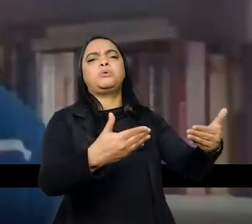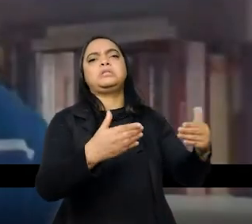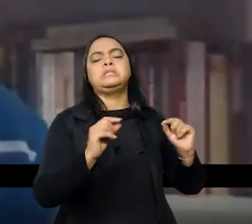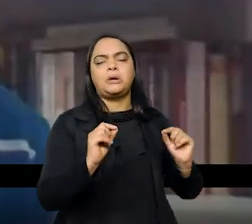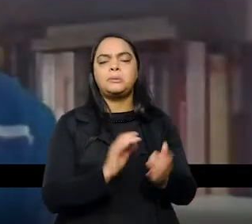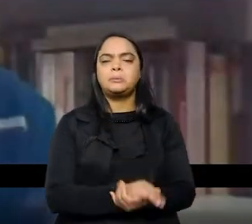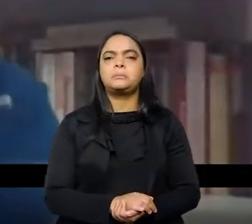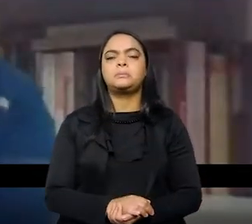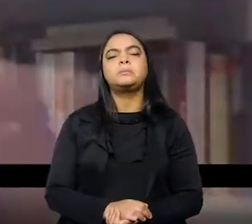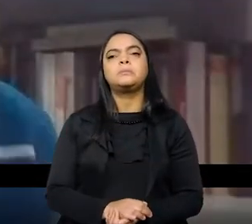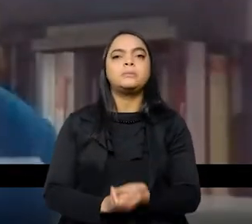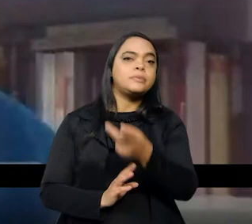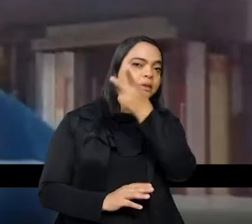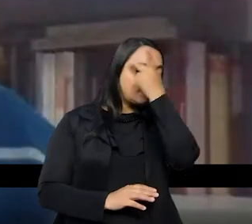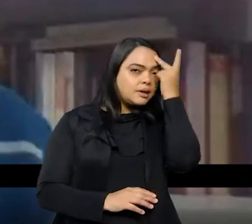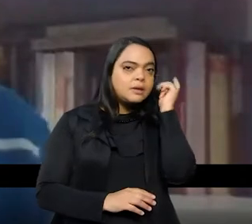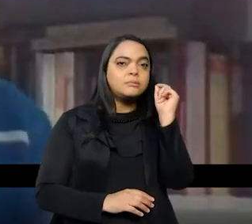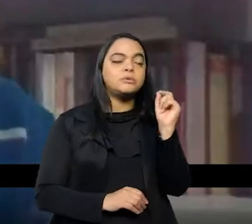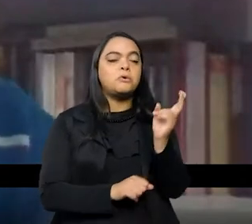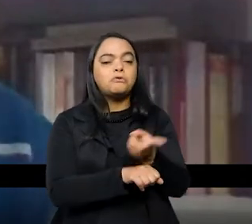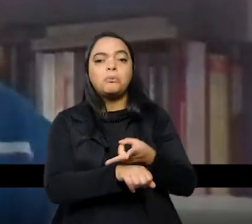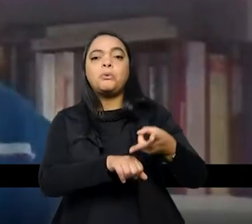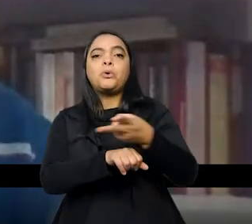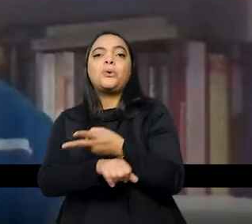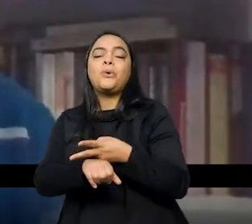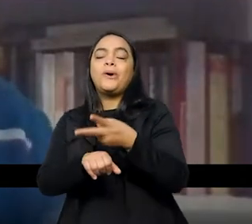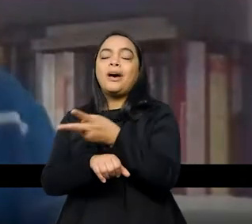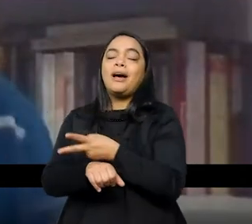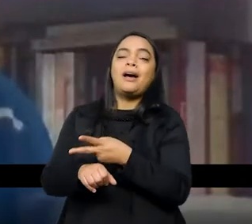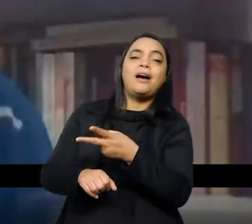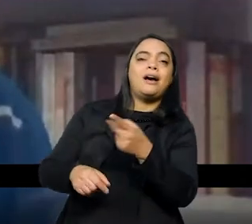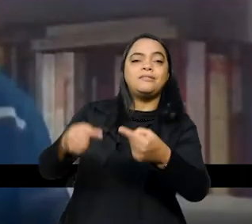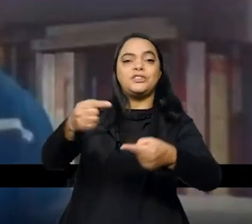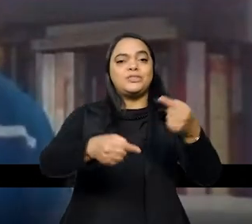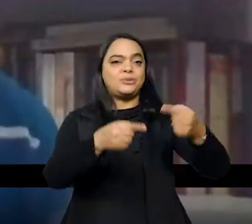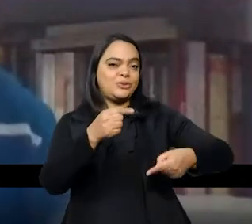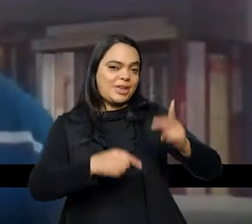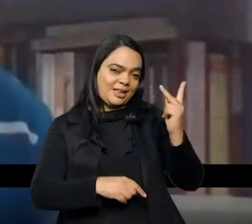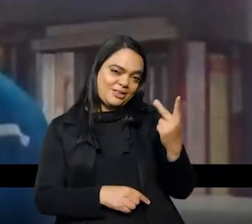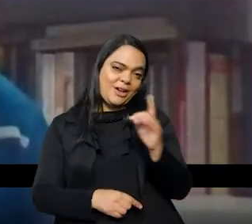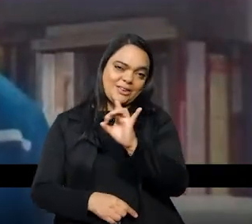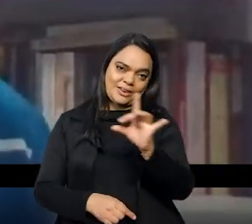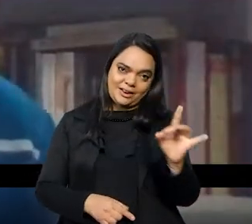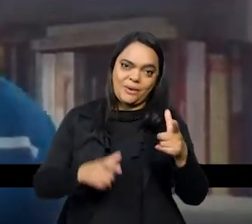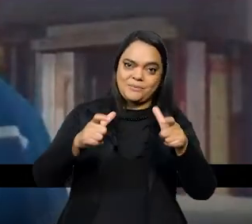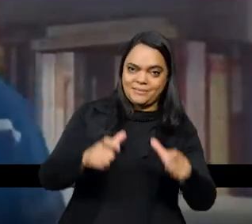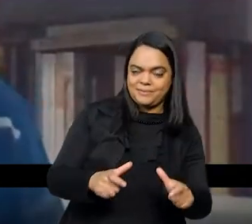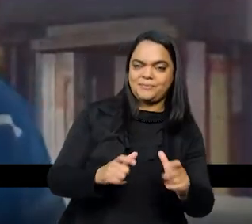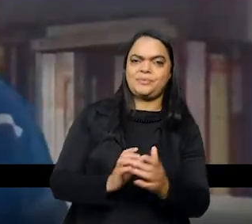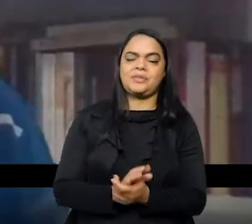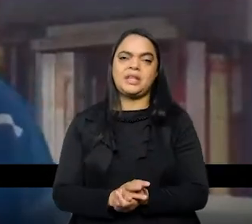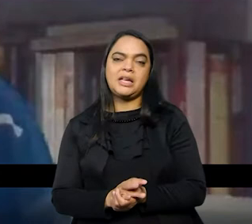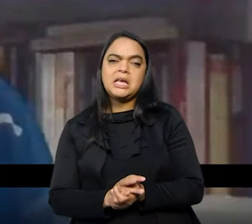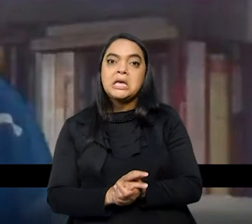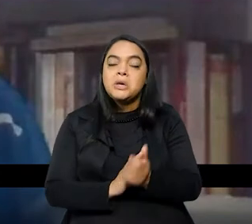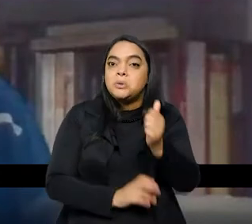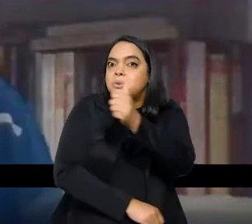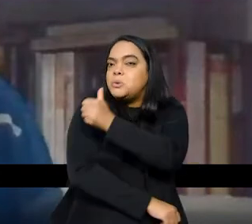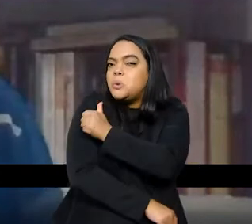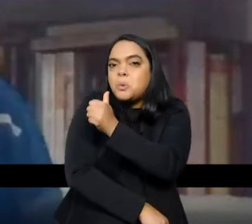histórias lá no bairro de Santa Amaro. Foi uma exposição belíssima. Foi uma exposição belíssima. E os meninos se identificaram, sim,